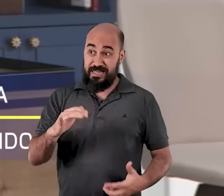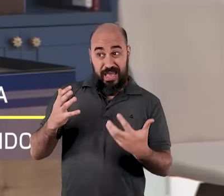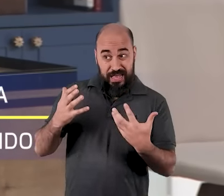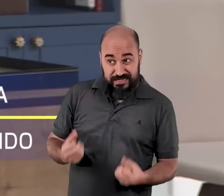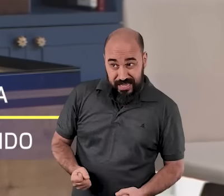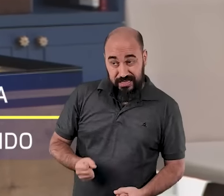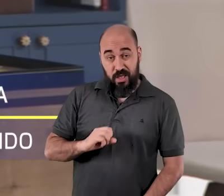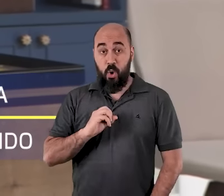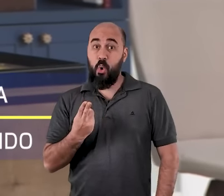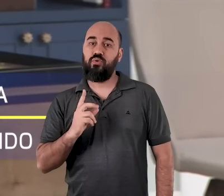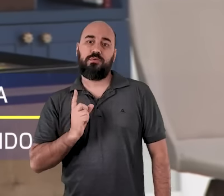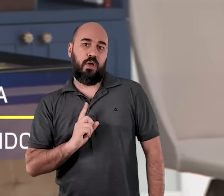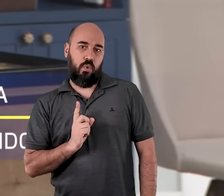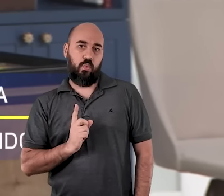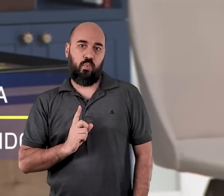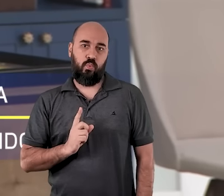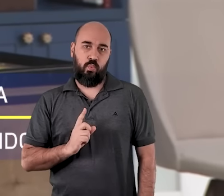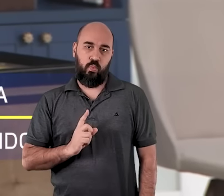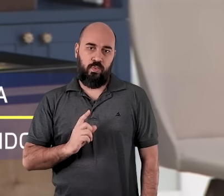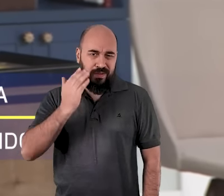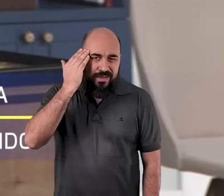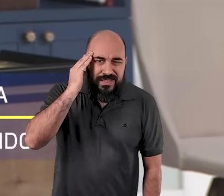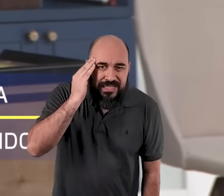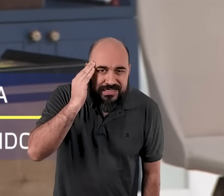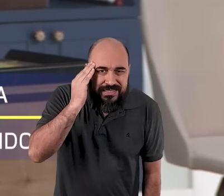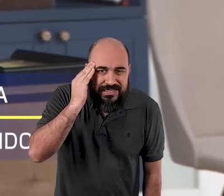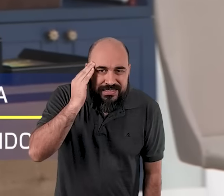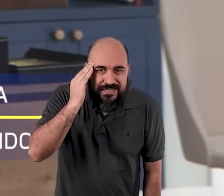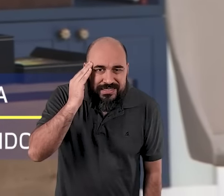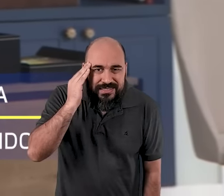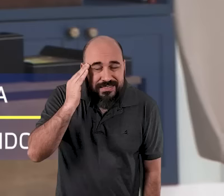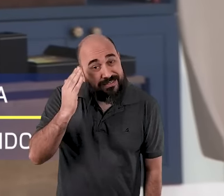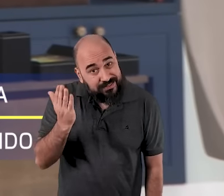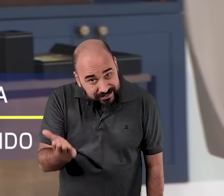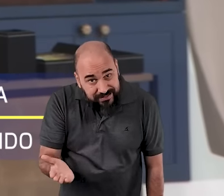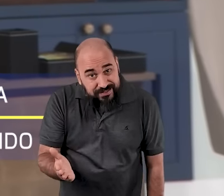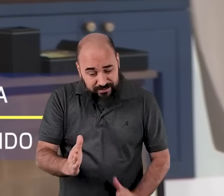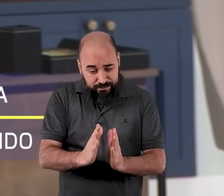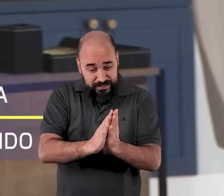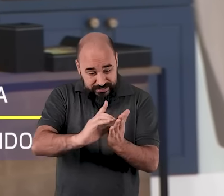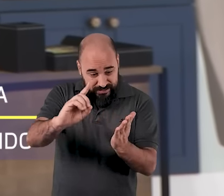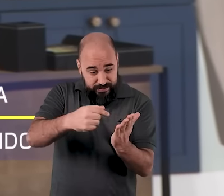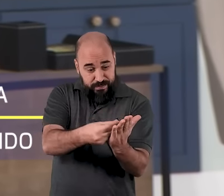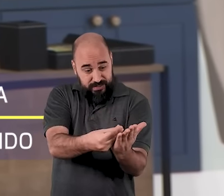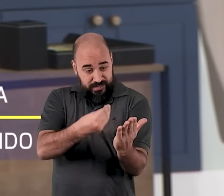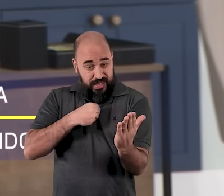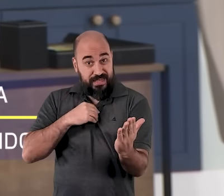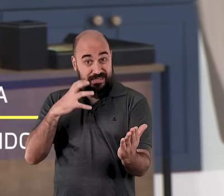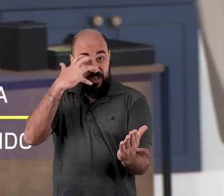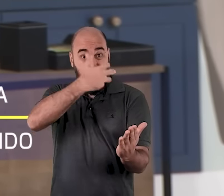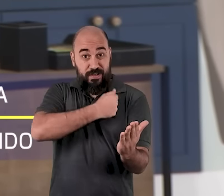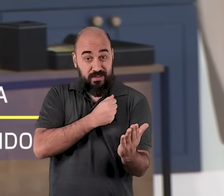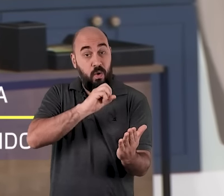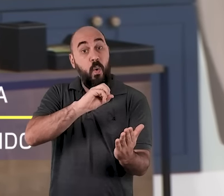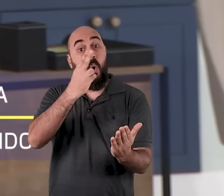recebe. Você compreende? A palavra de Deus nos salva ou nos